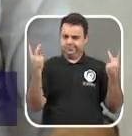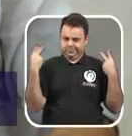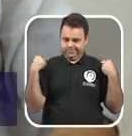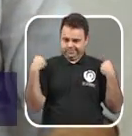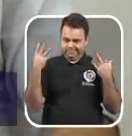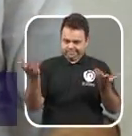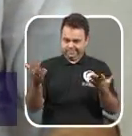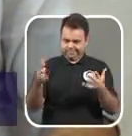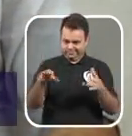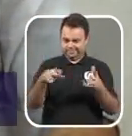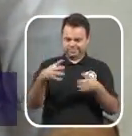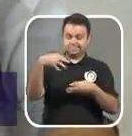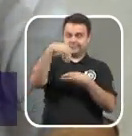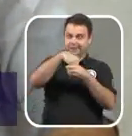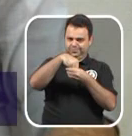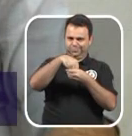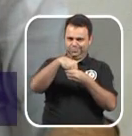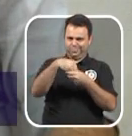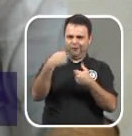ele transporta, às vezes,